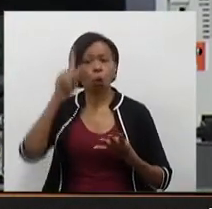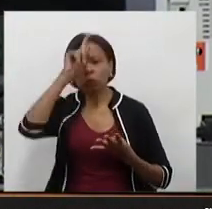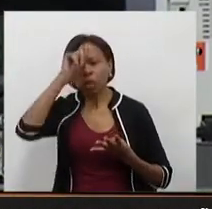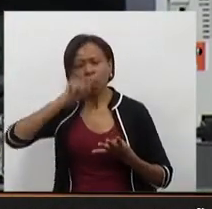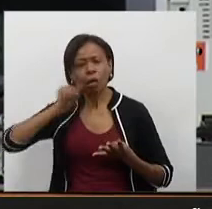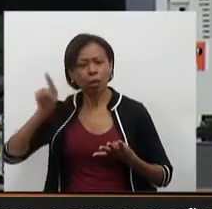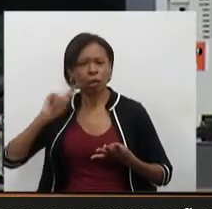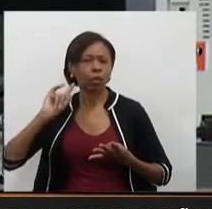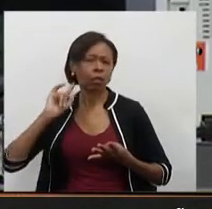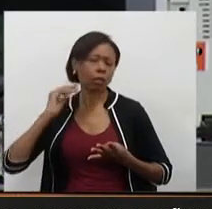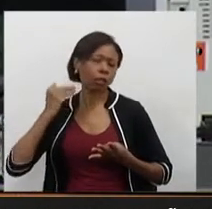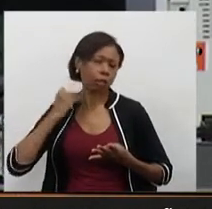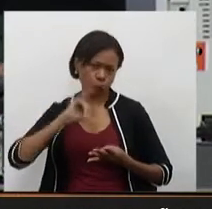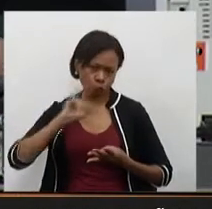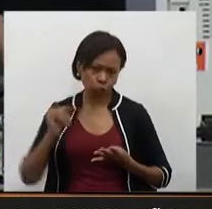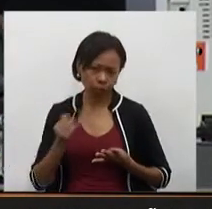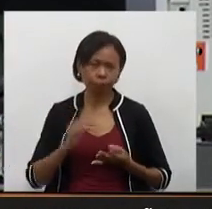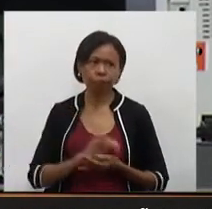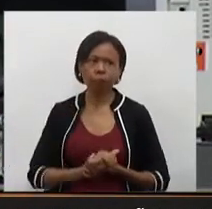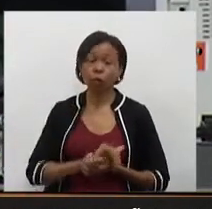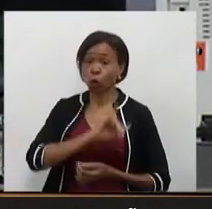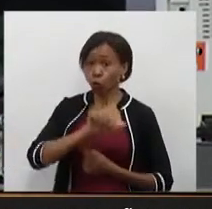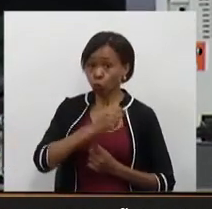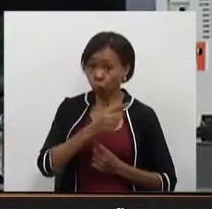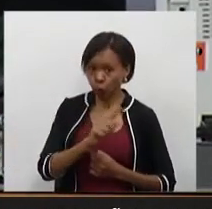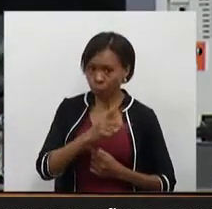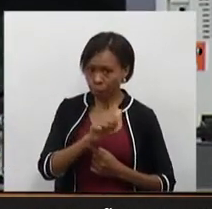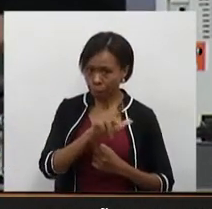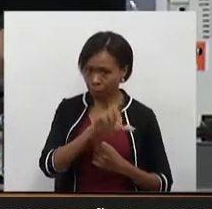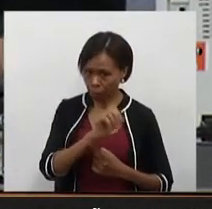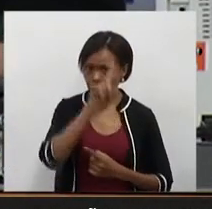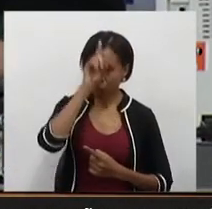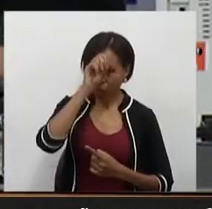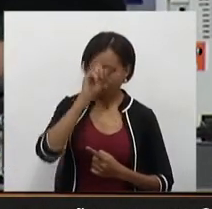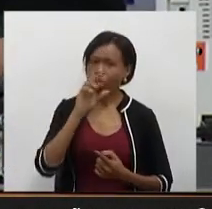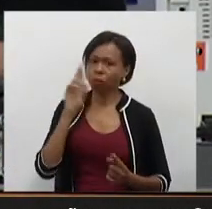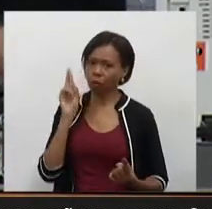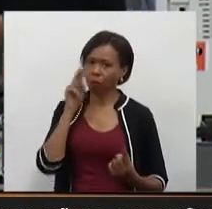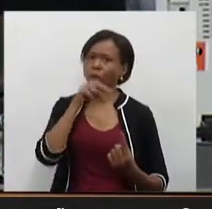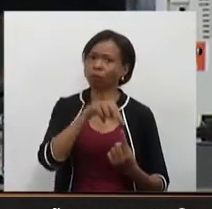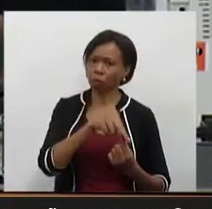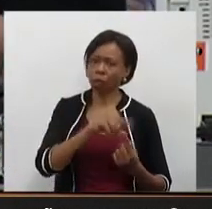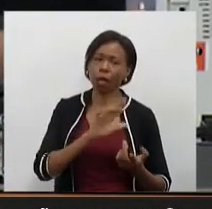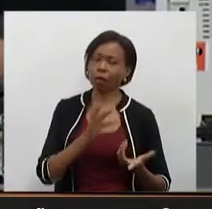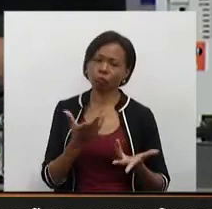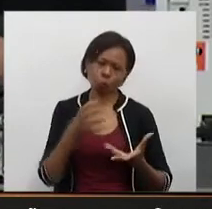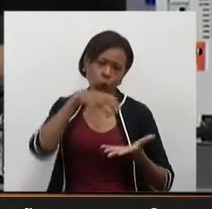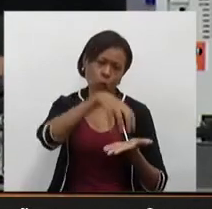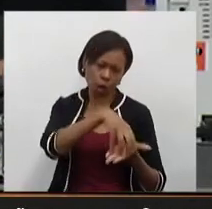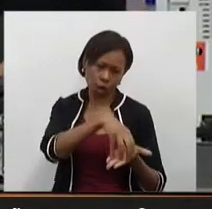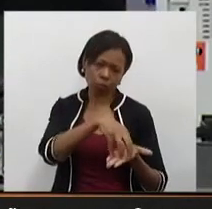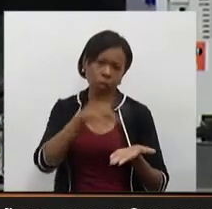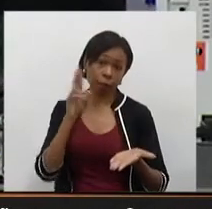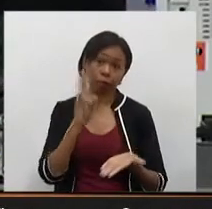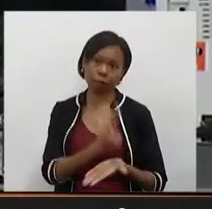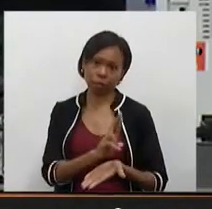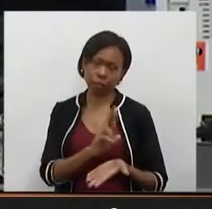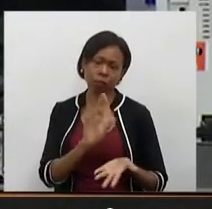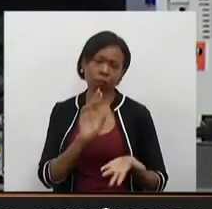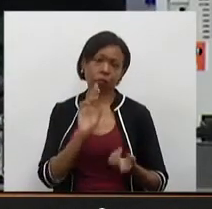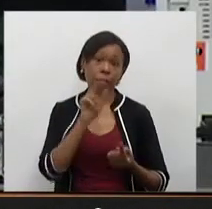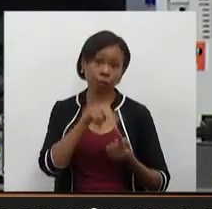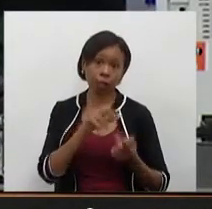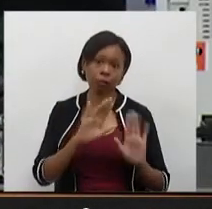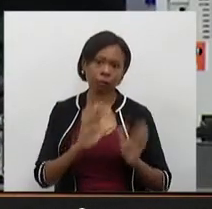II hoje é um centro de referência e os outros esperaram, porque logo depois veio a pandemia.